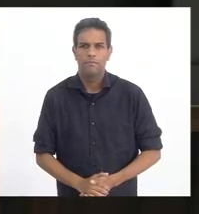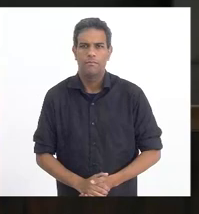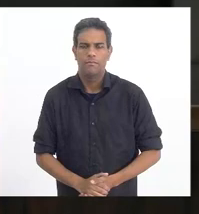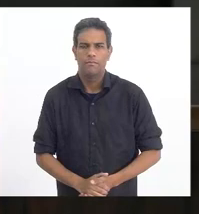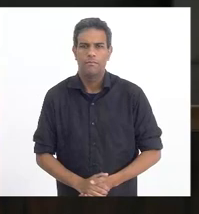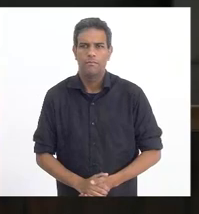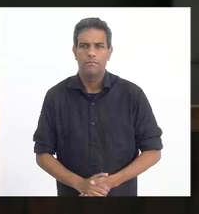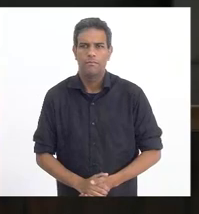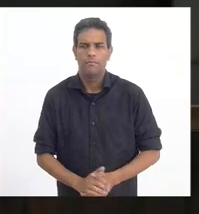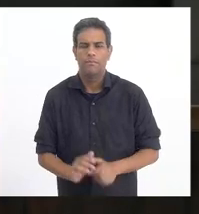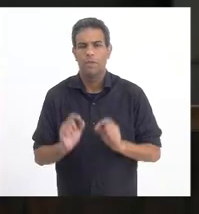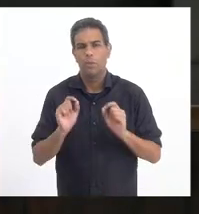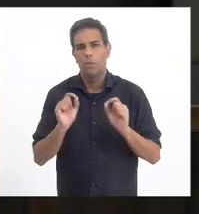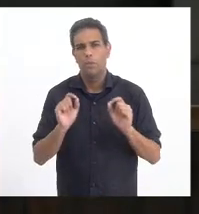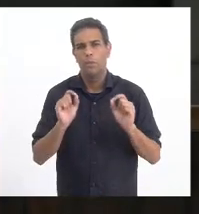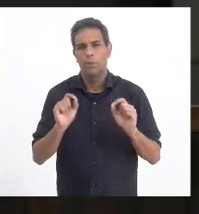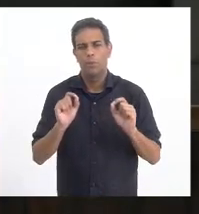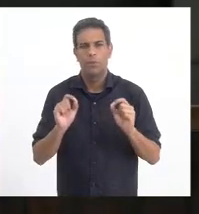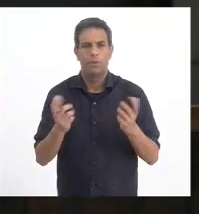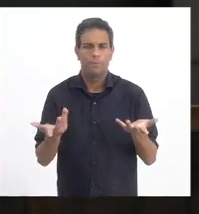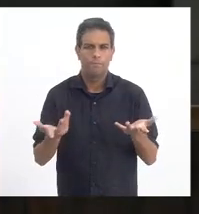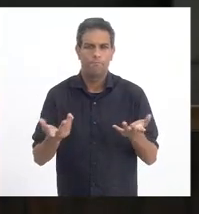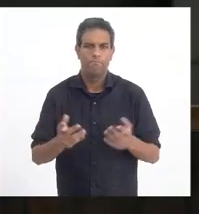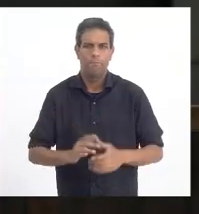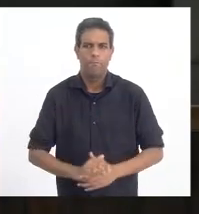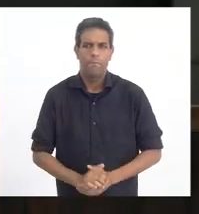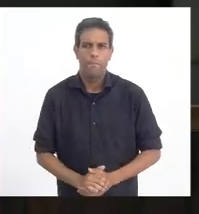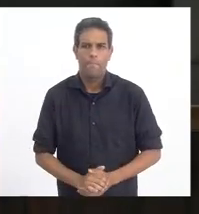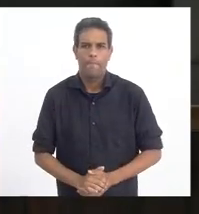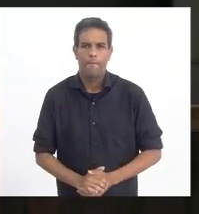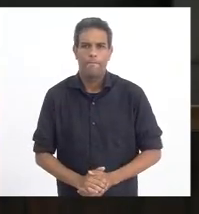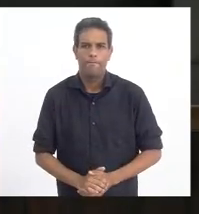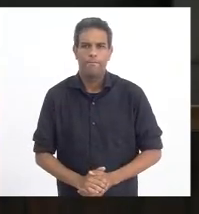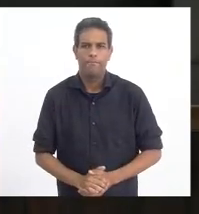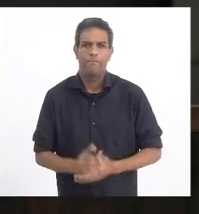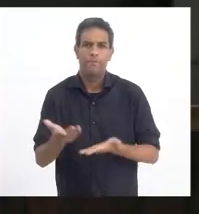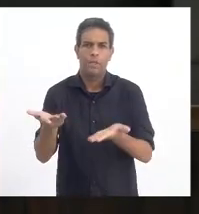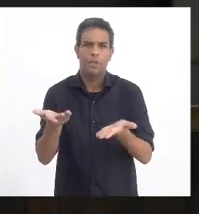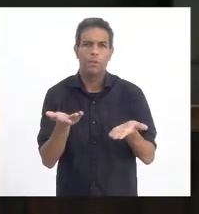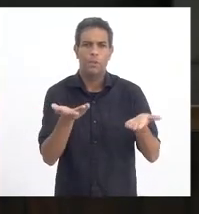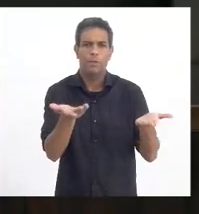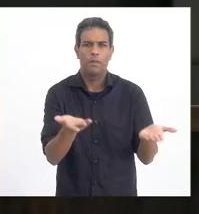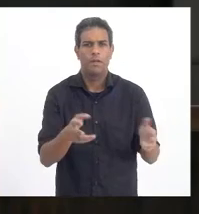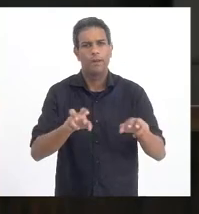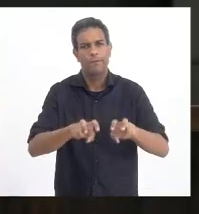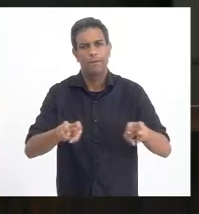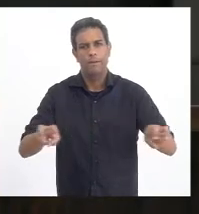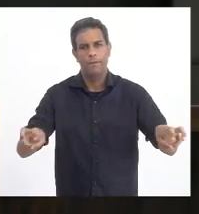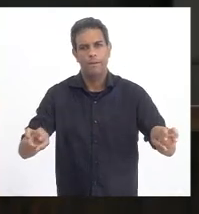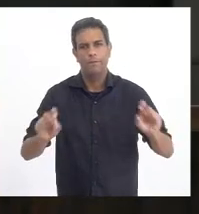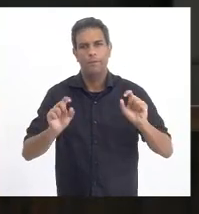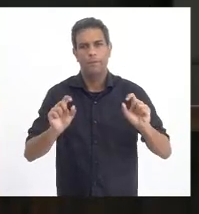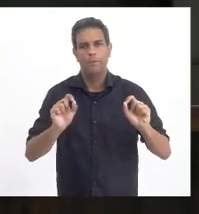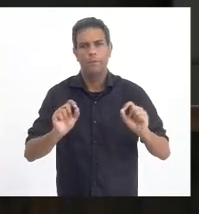eu queria antes porém convidar para mesa